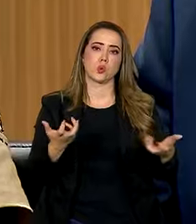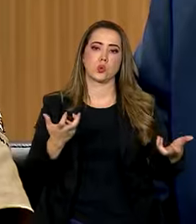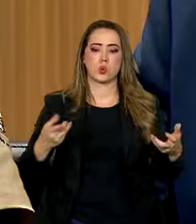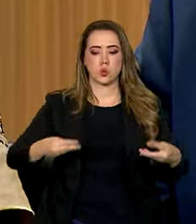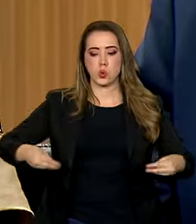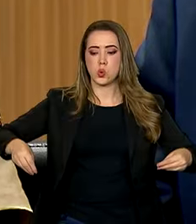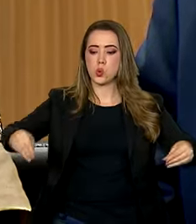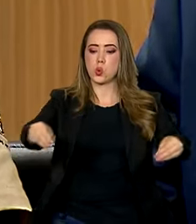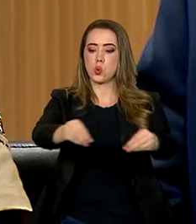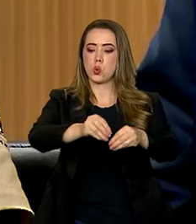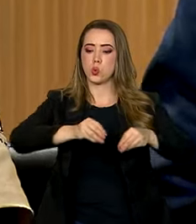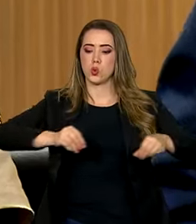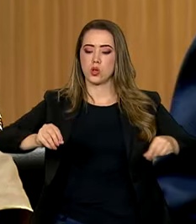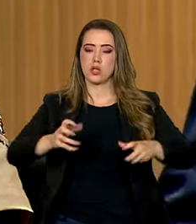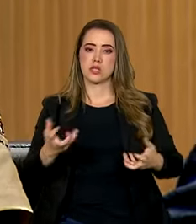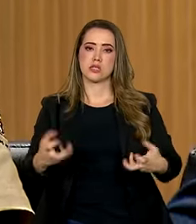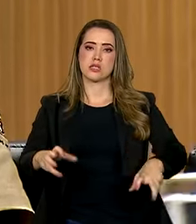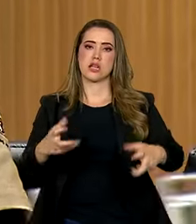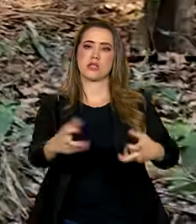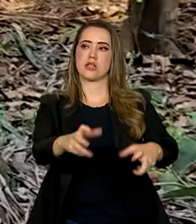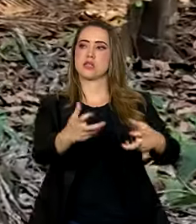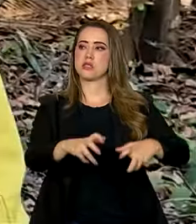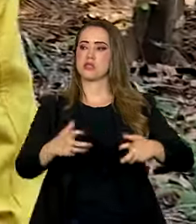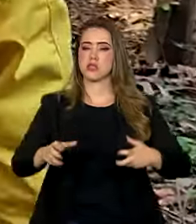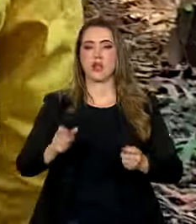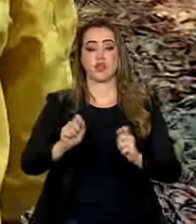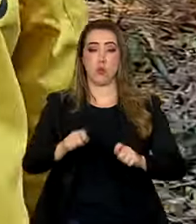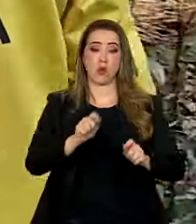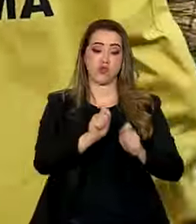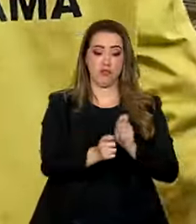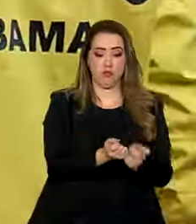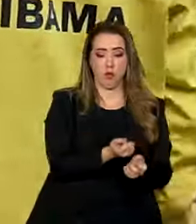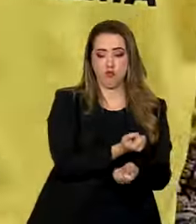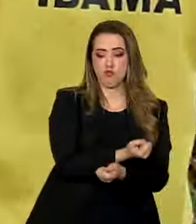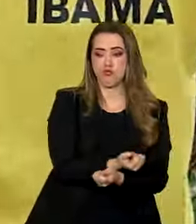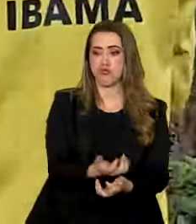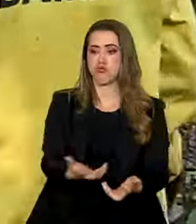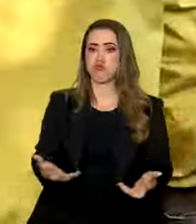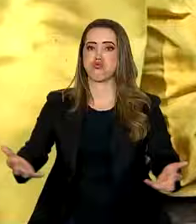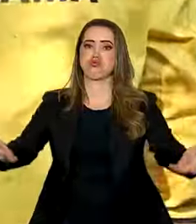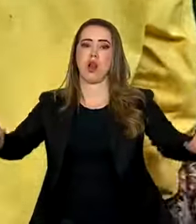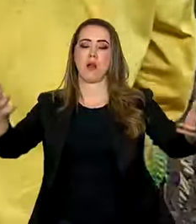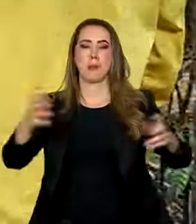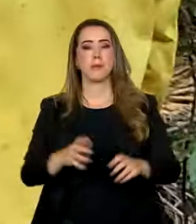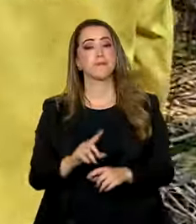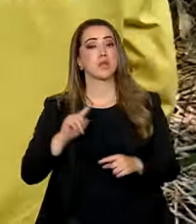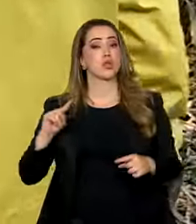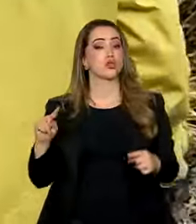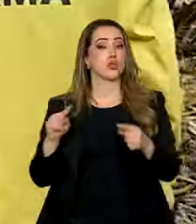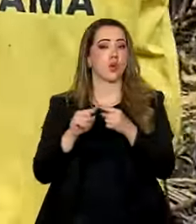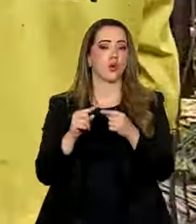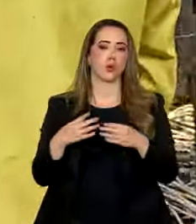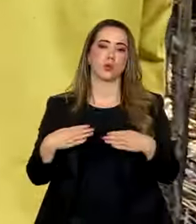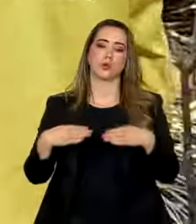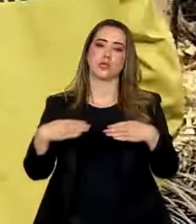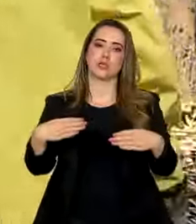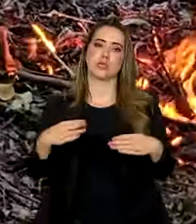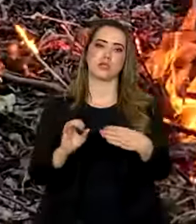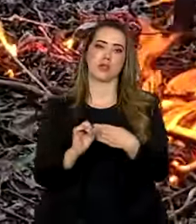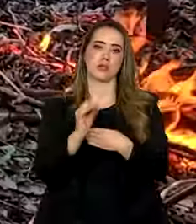acumulada, completamente ressecada. Segundo o Ministério do Meio Ambiente e Mudança do Clima,